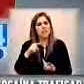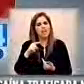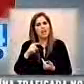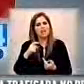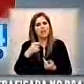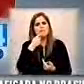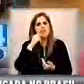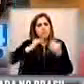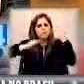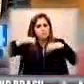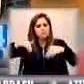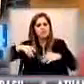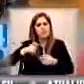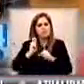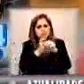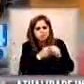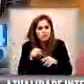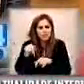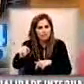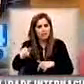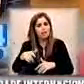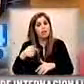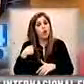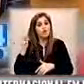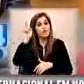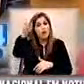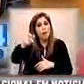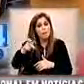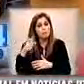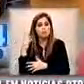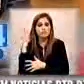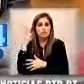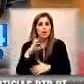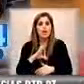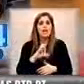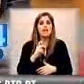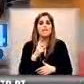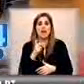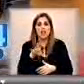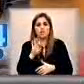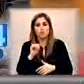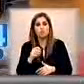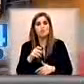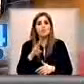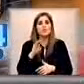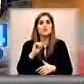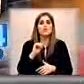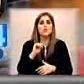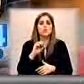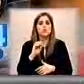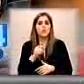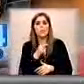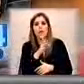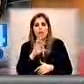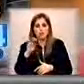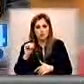arqueológicas, e vamos estar lá a plantar carvalhos, sobreiros, medronheiros e mais uma